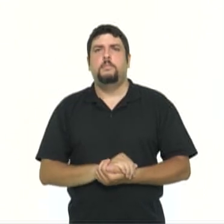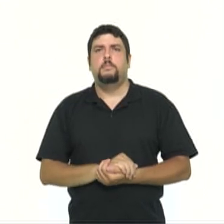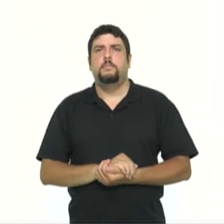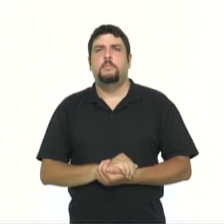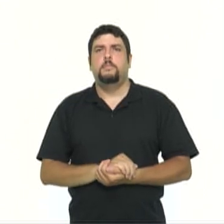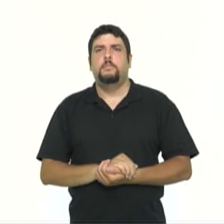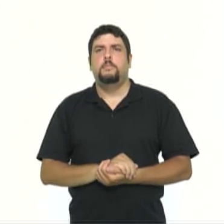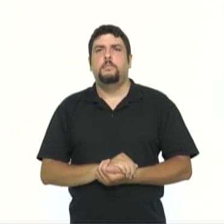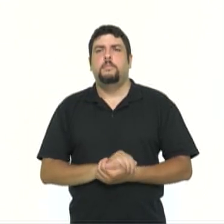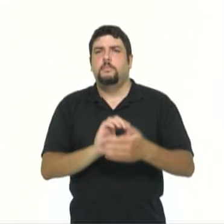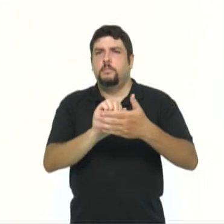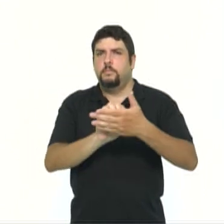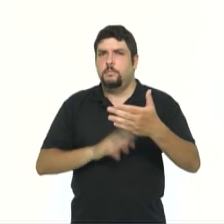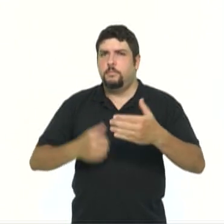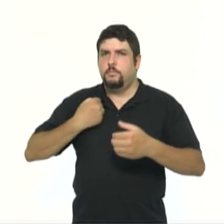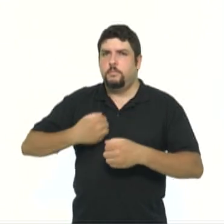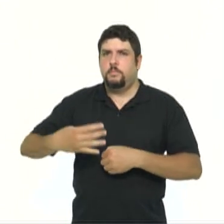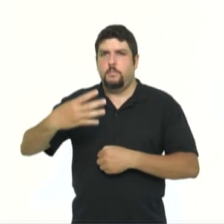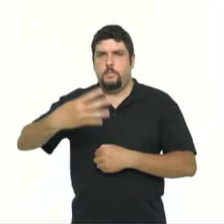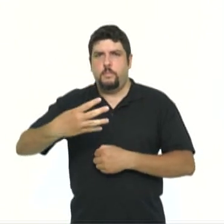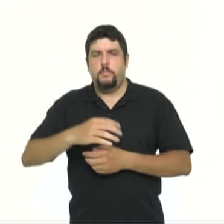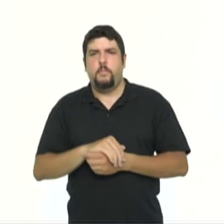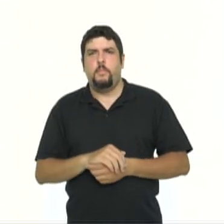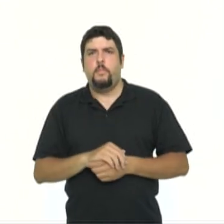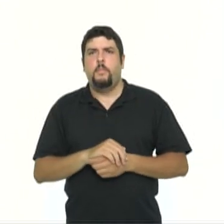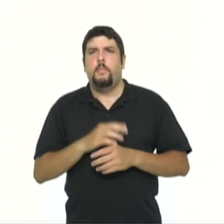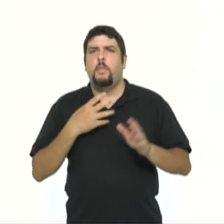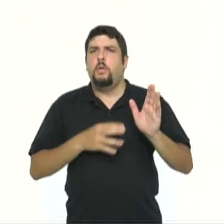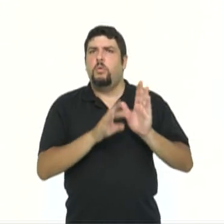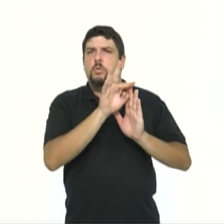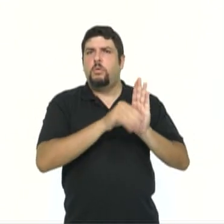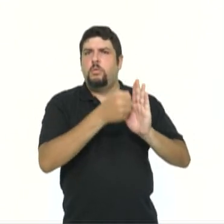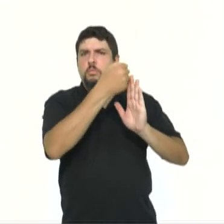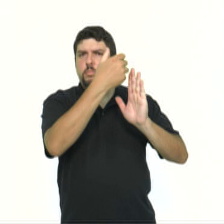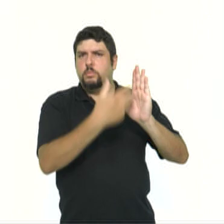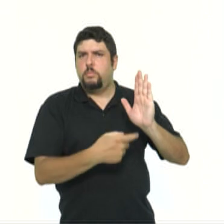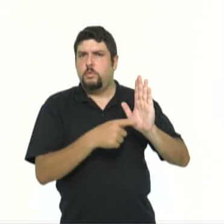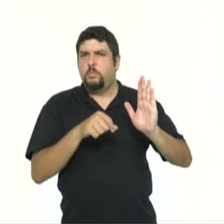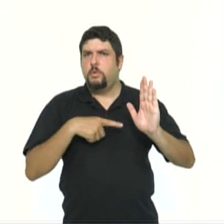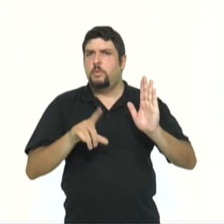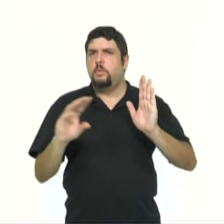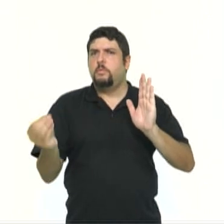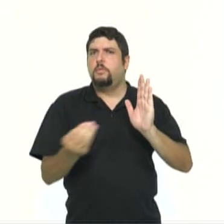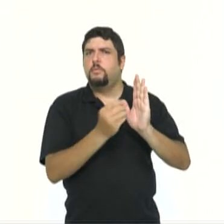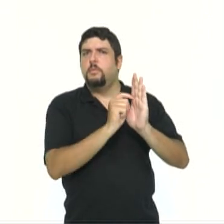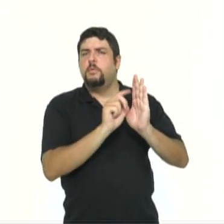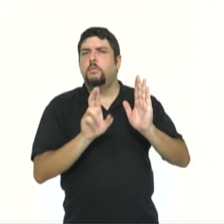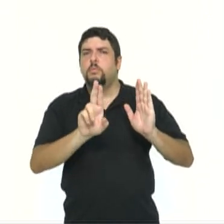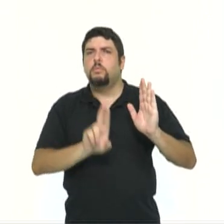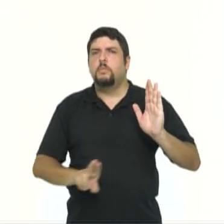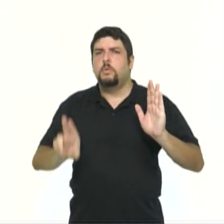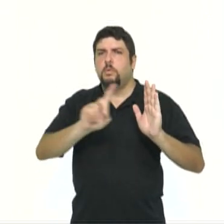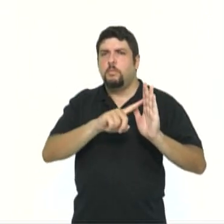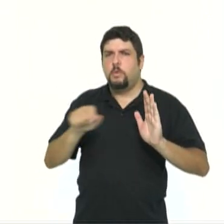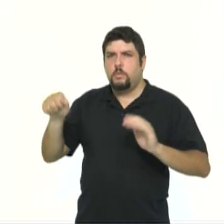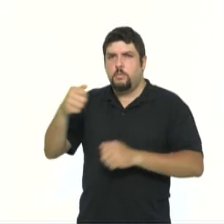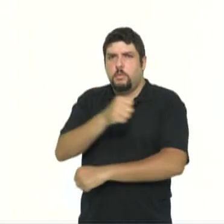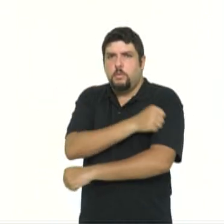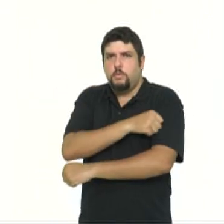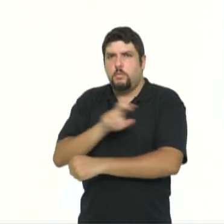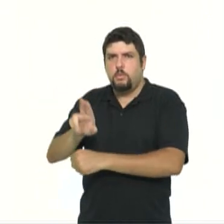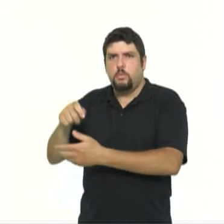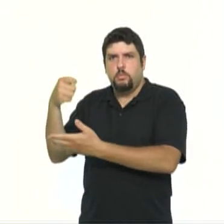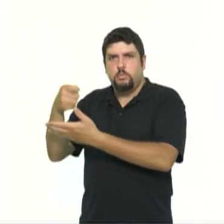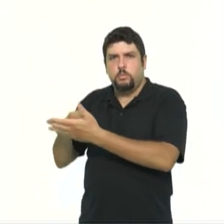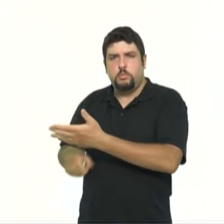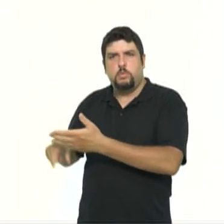Atividade 4. Identifique no trecho um conectivo utilizado pela estudante